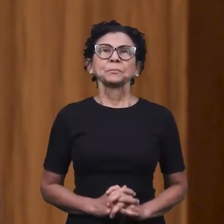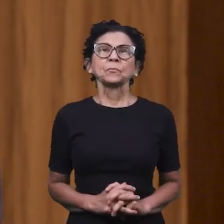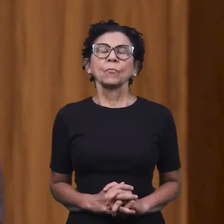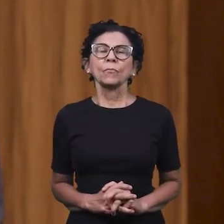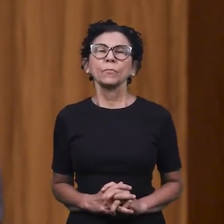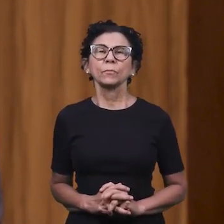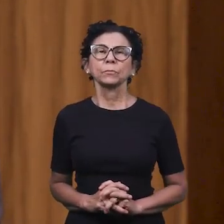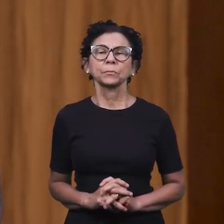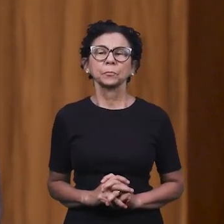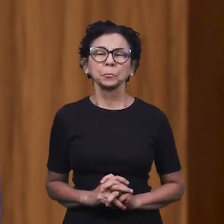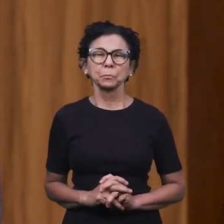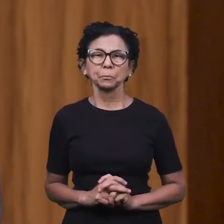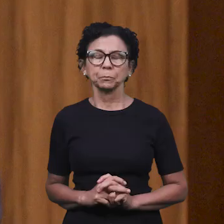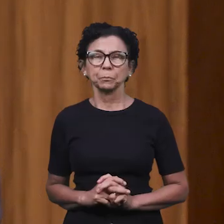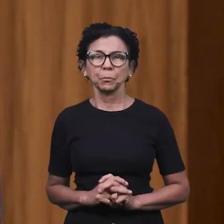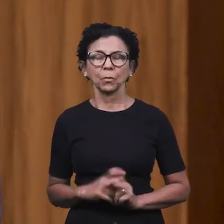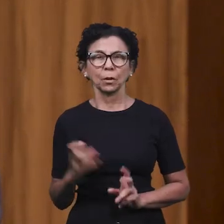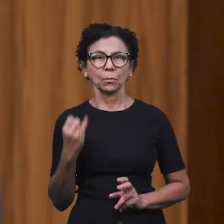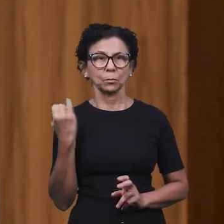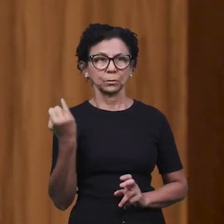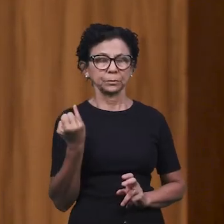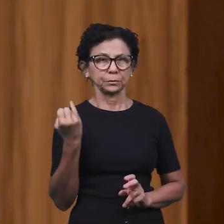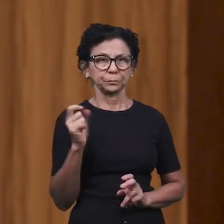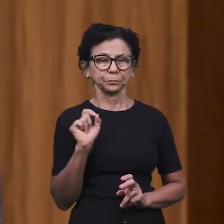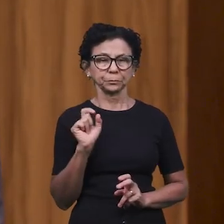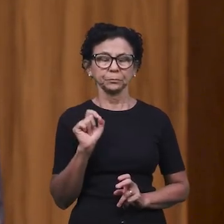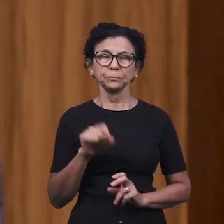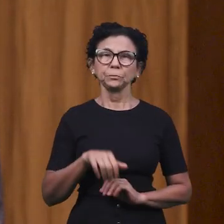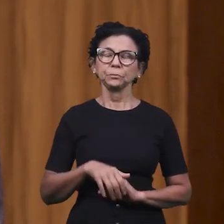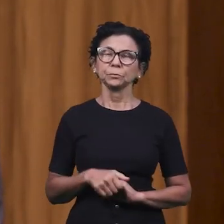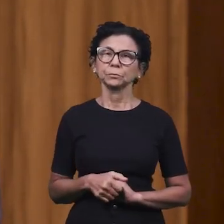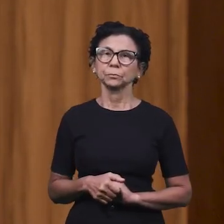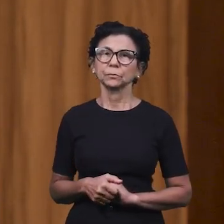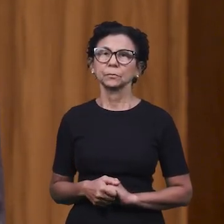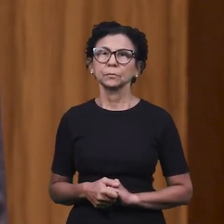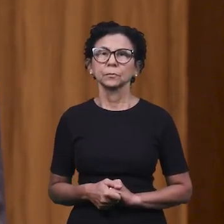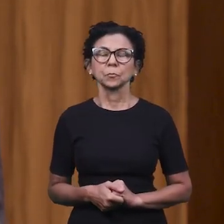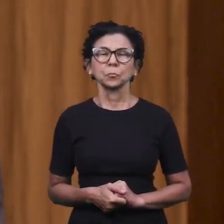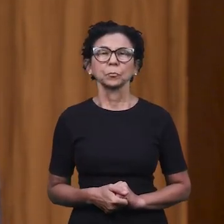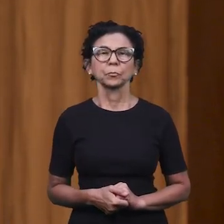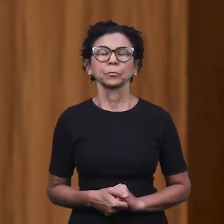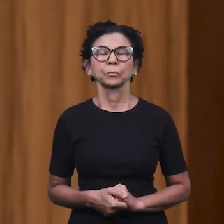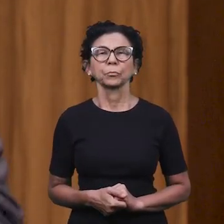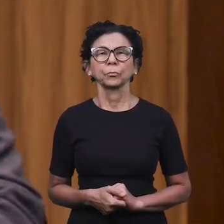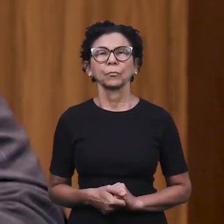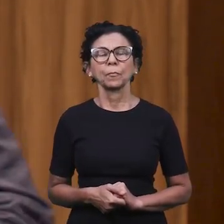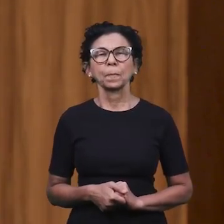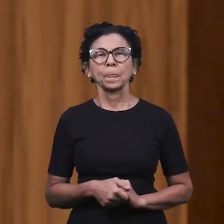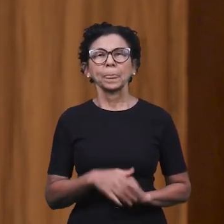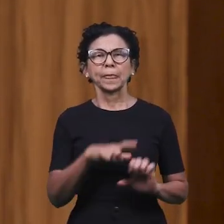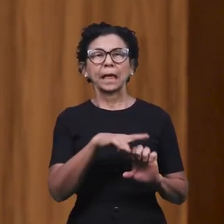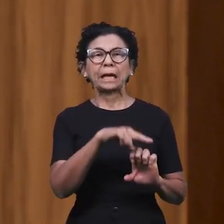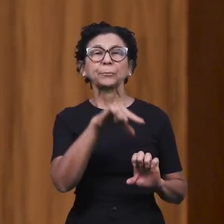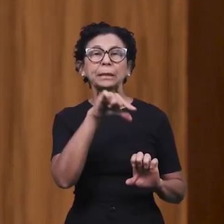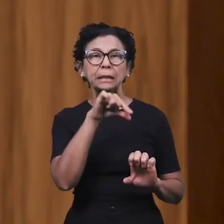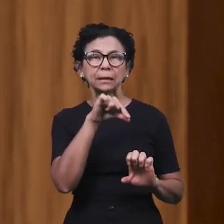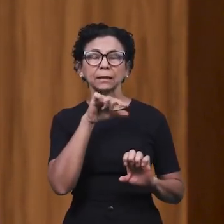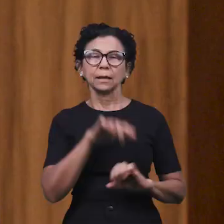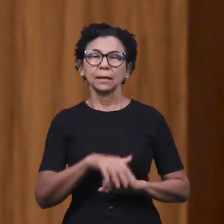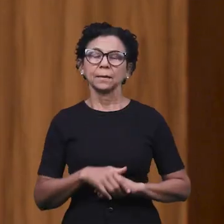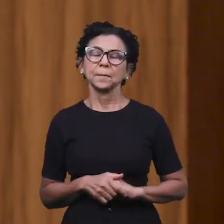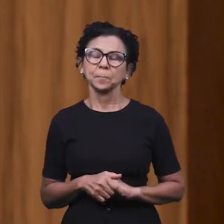importante nós abordarmos o seguinte: o comportamento empreendedor, ele pode ser